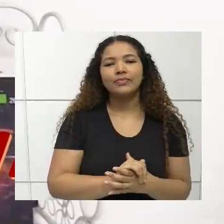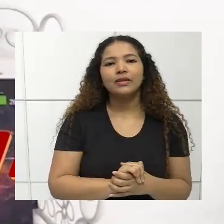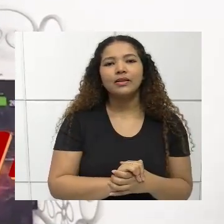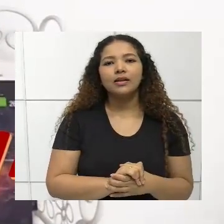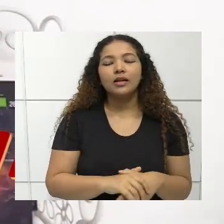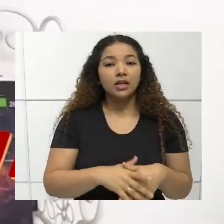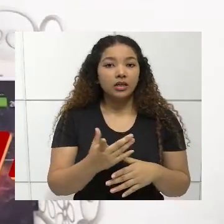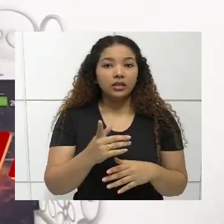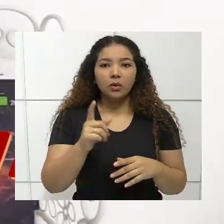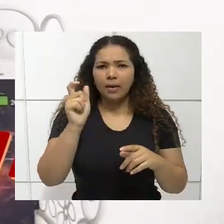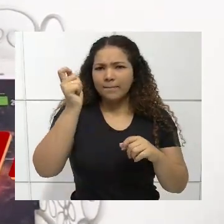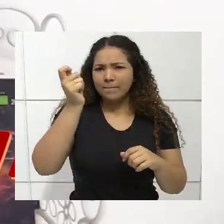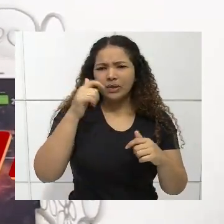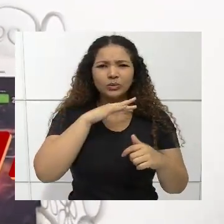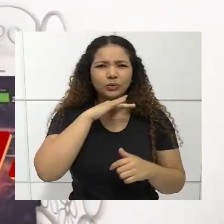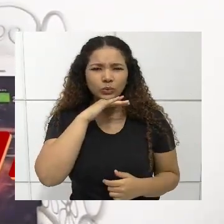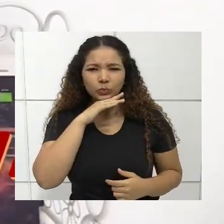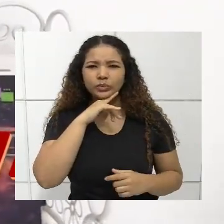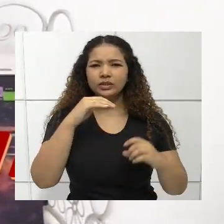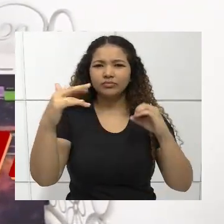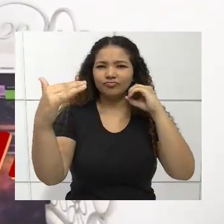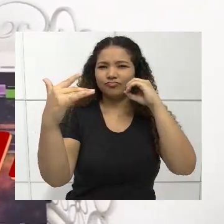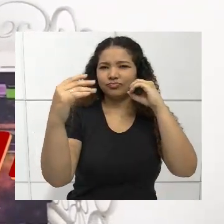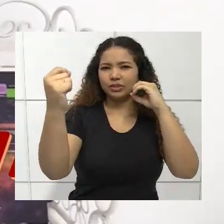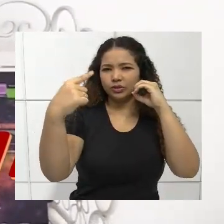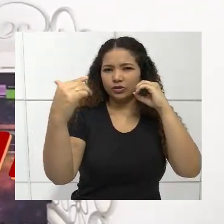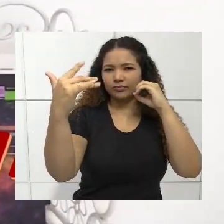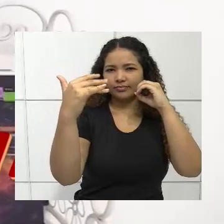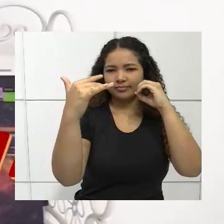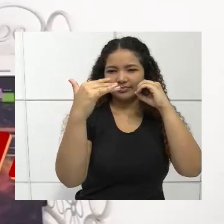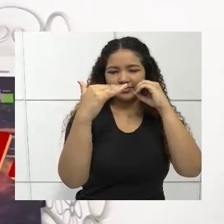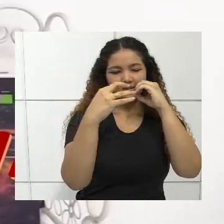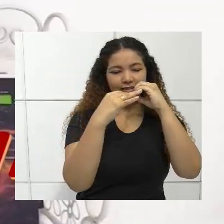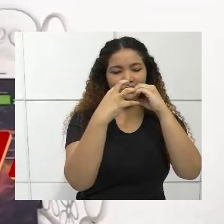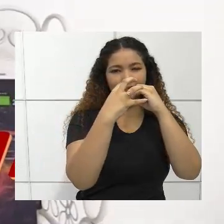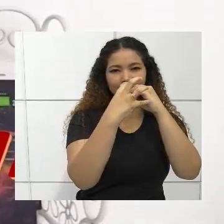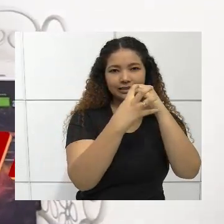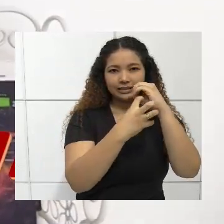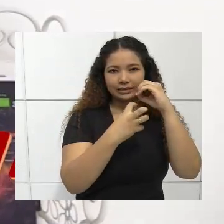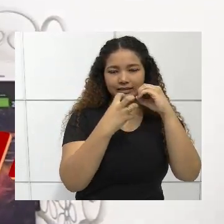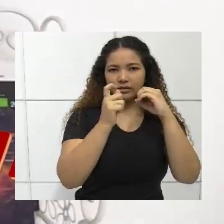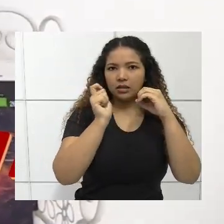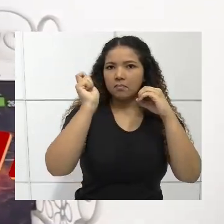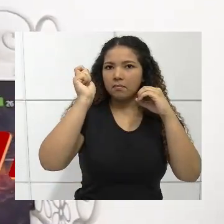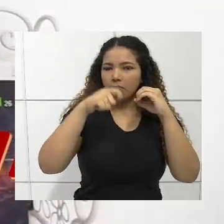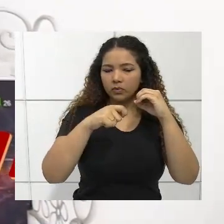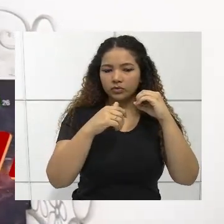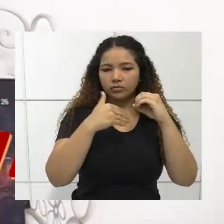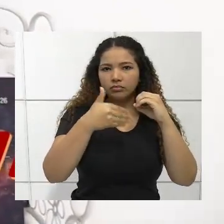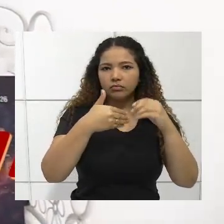esse efeito negativo que causa na visão, né, esses raios, eles podem ser a longo